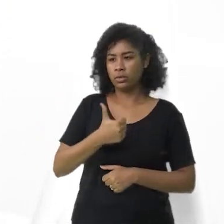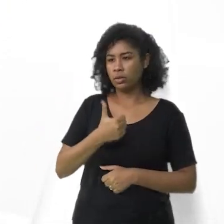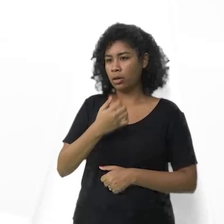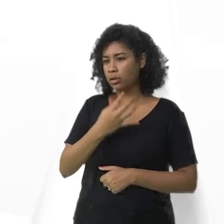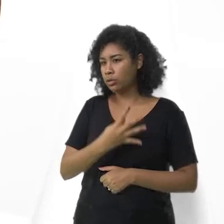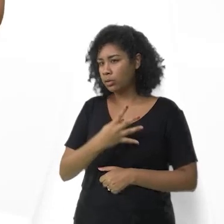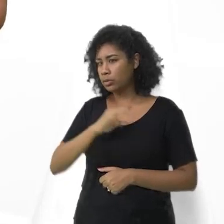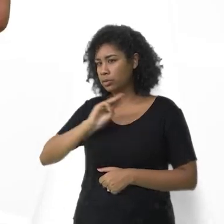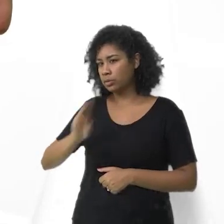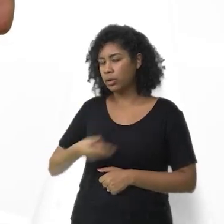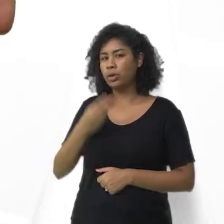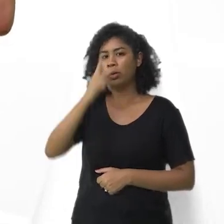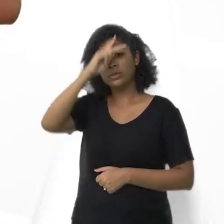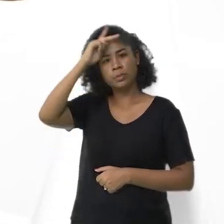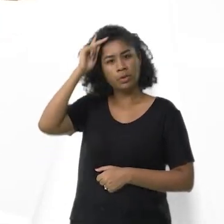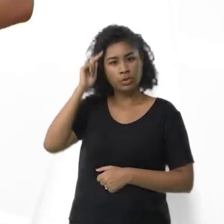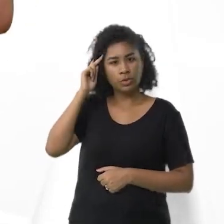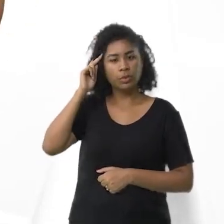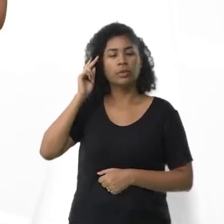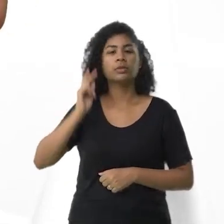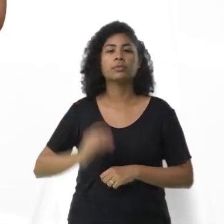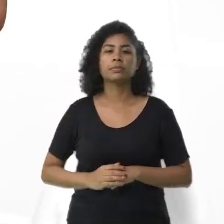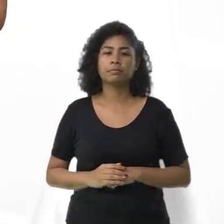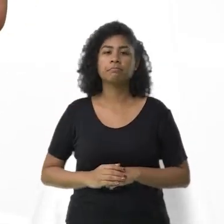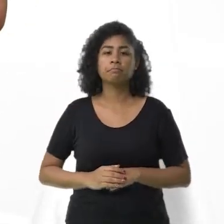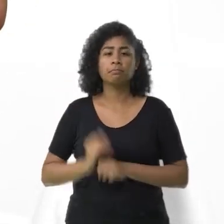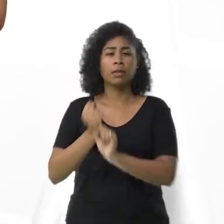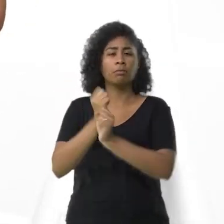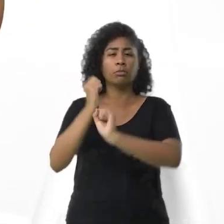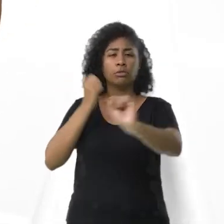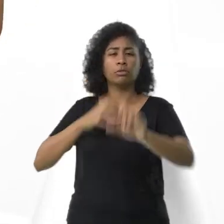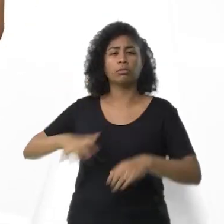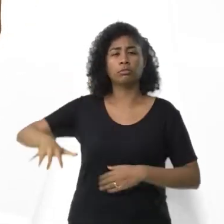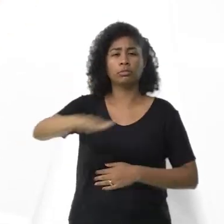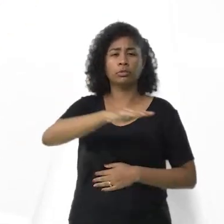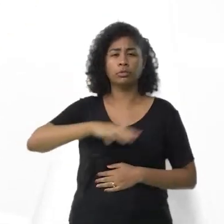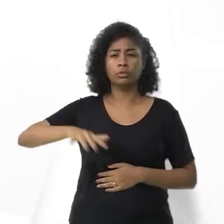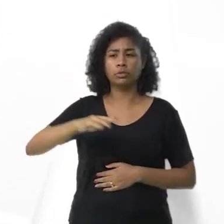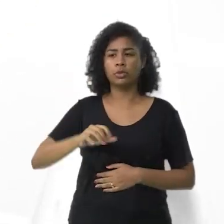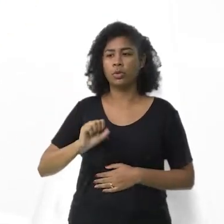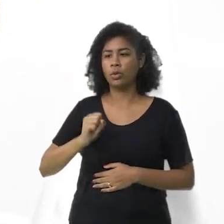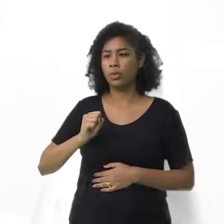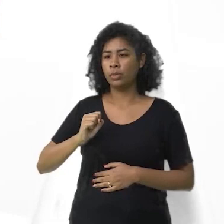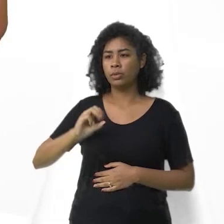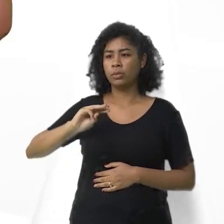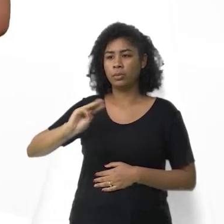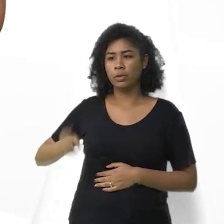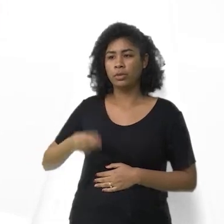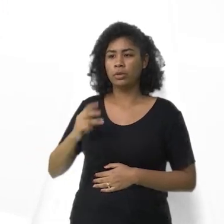milhões de habitantes. E a extensão territorial do Brasil é de